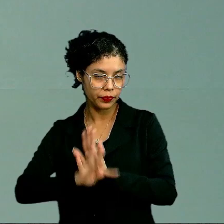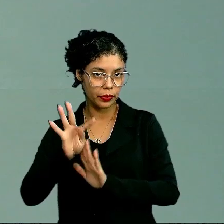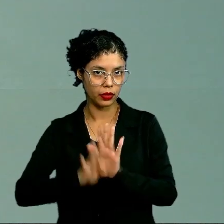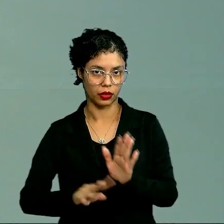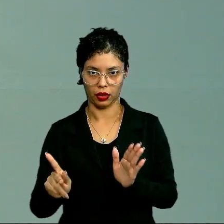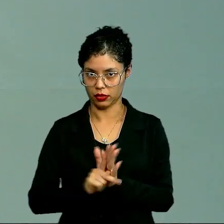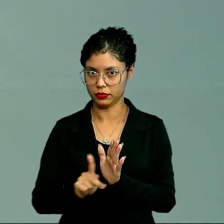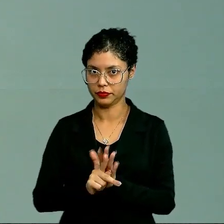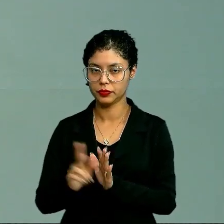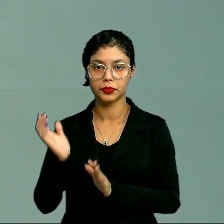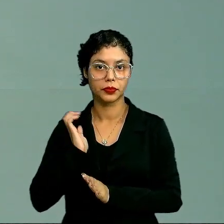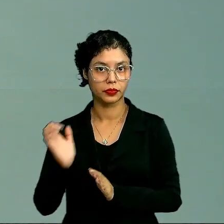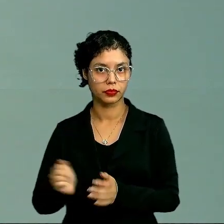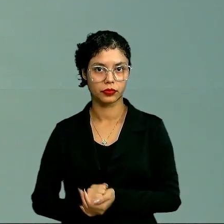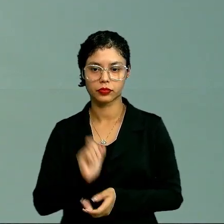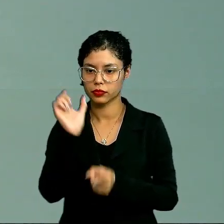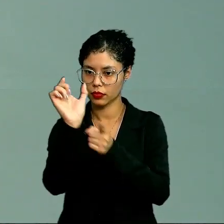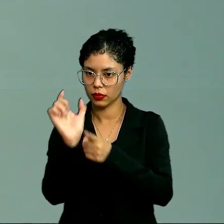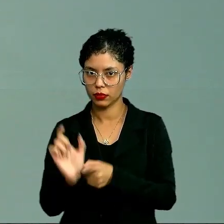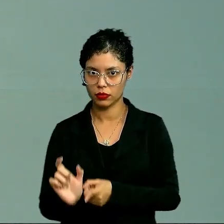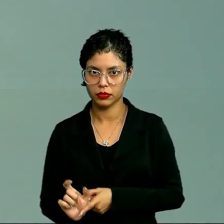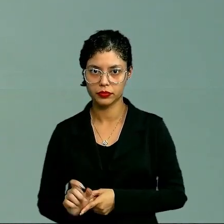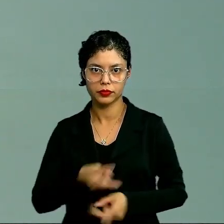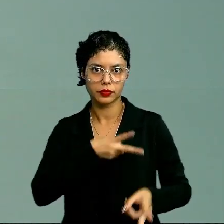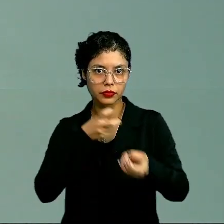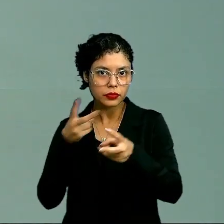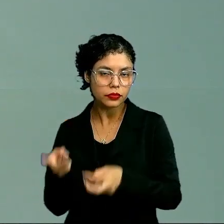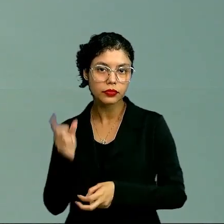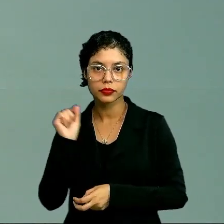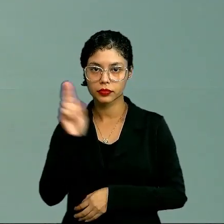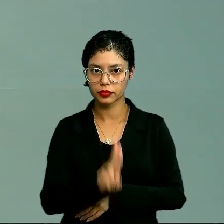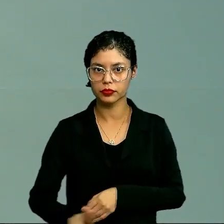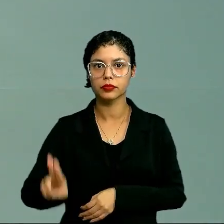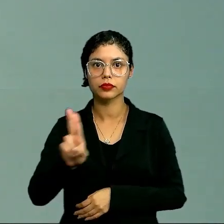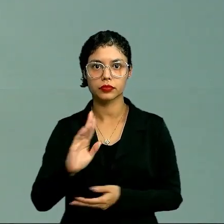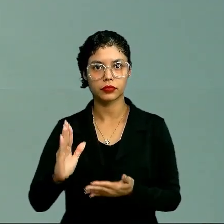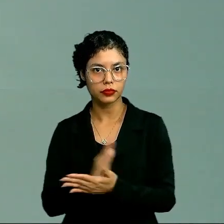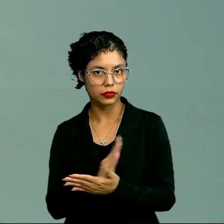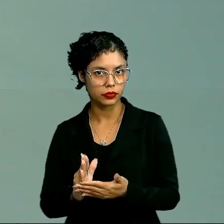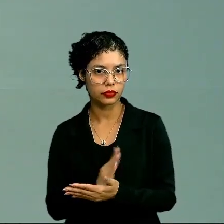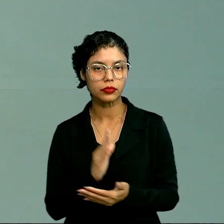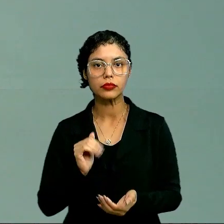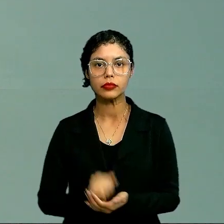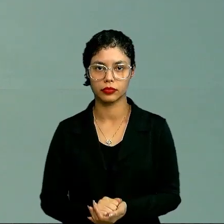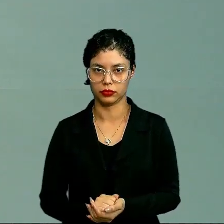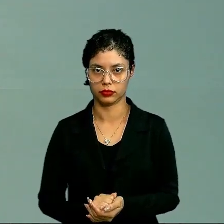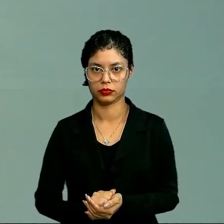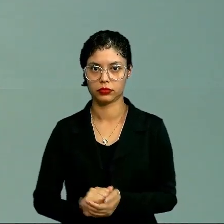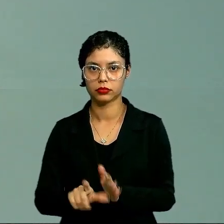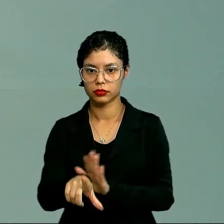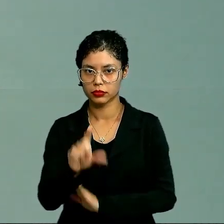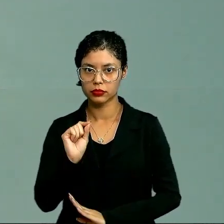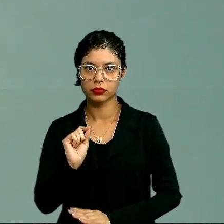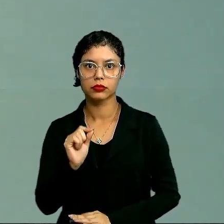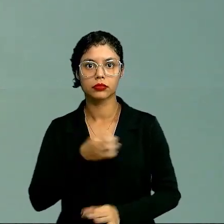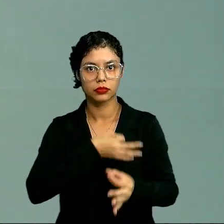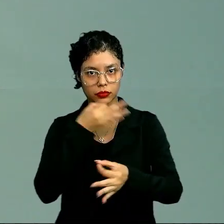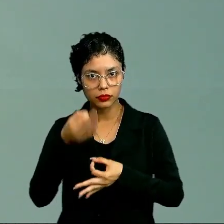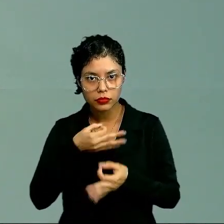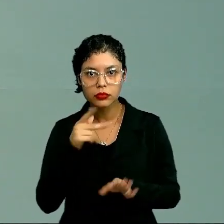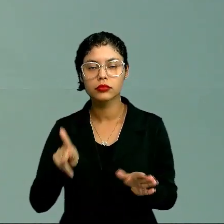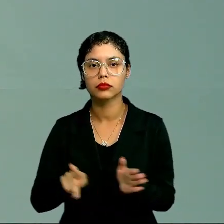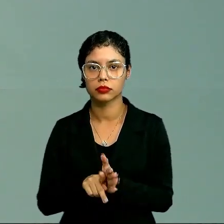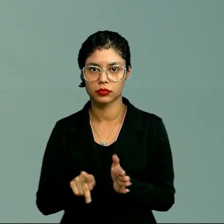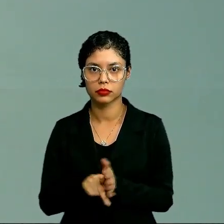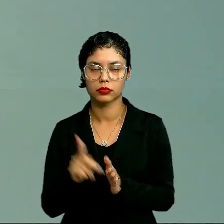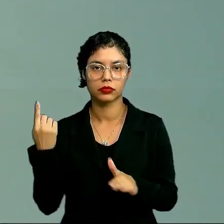é extremamente rico. Se você for observar, você poderia utilizar alguns desses principais argumentos que foram colocados